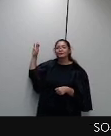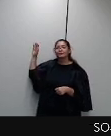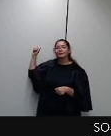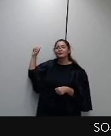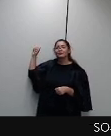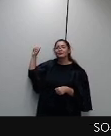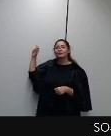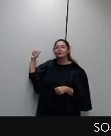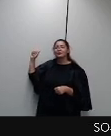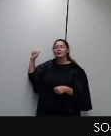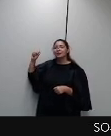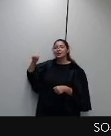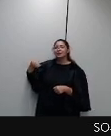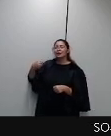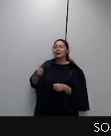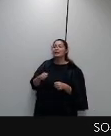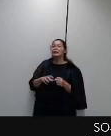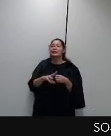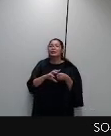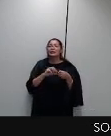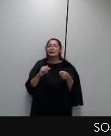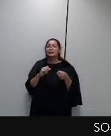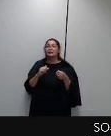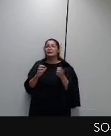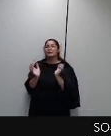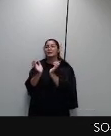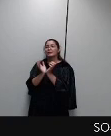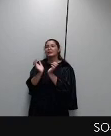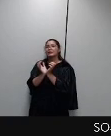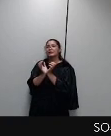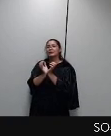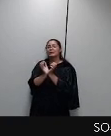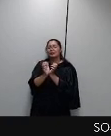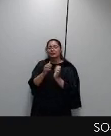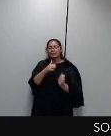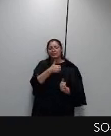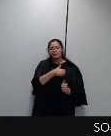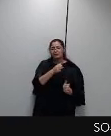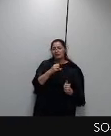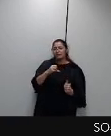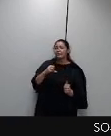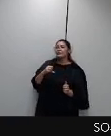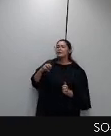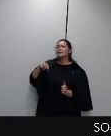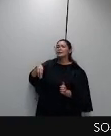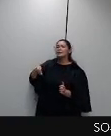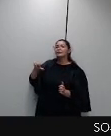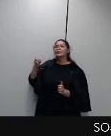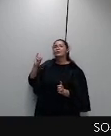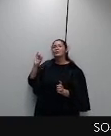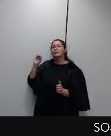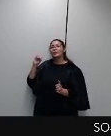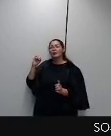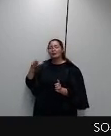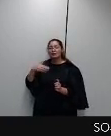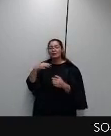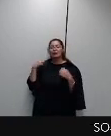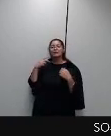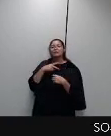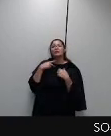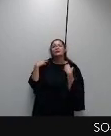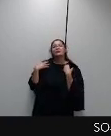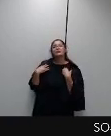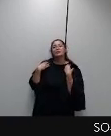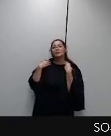11ª sessão ordinária em 19 de maio de 2011 Presidente acidente funciona Vinícius Gurgel de Faria